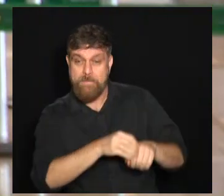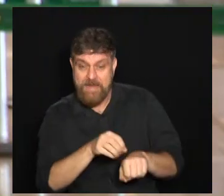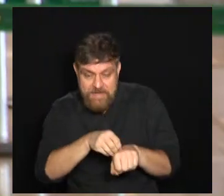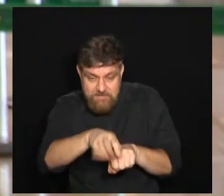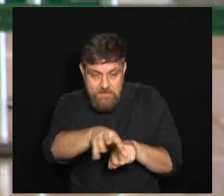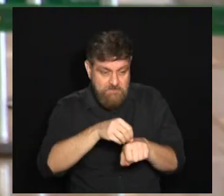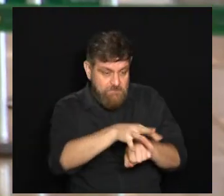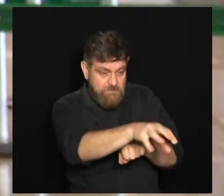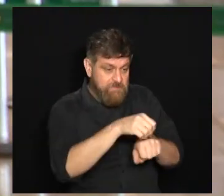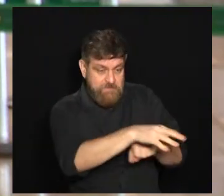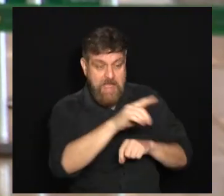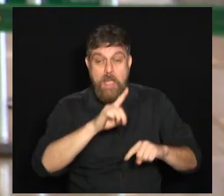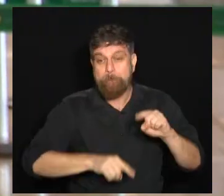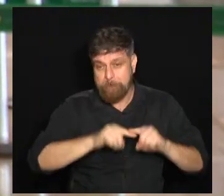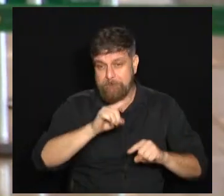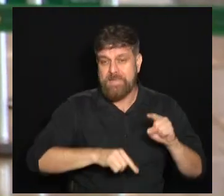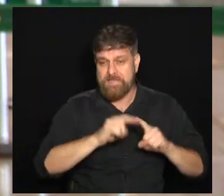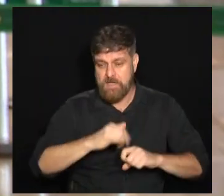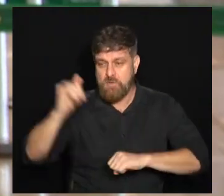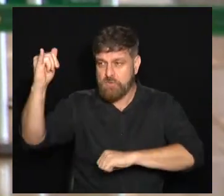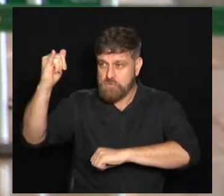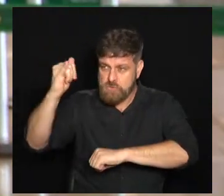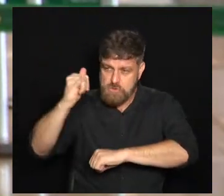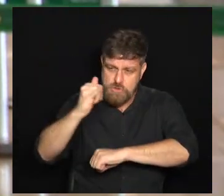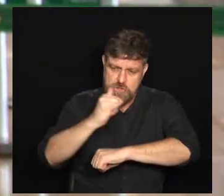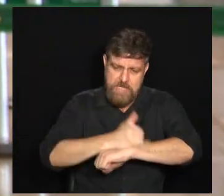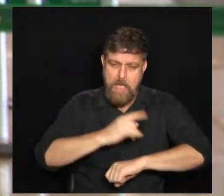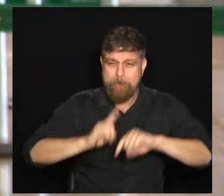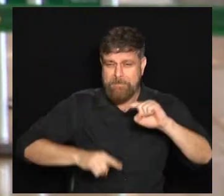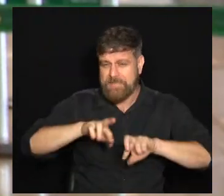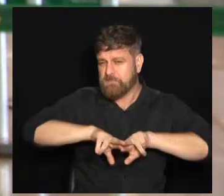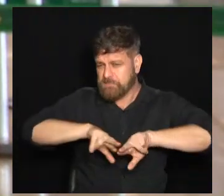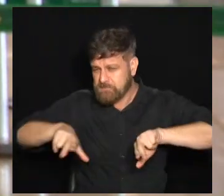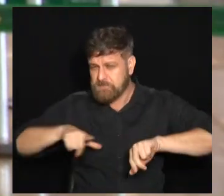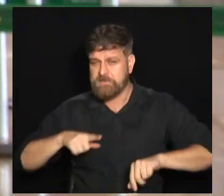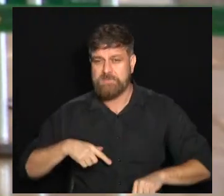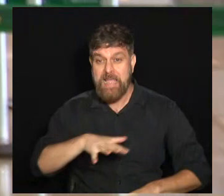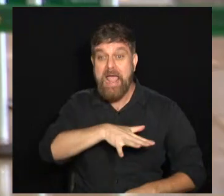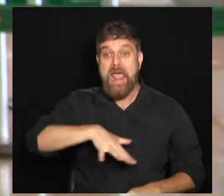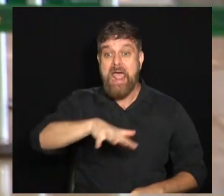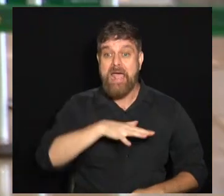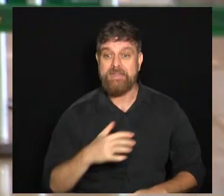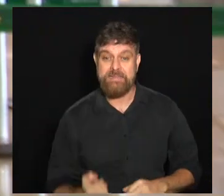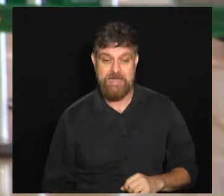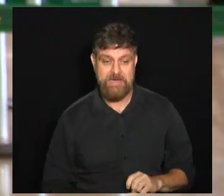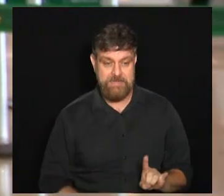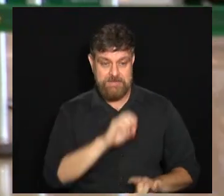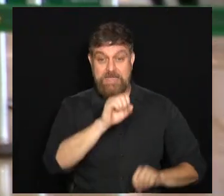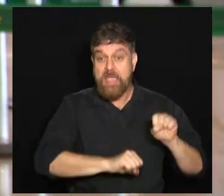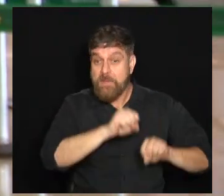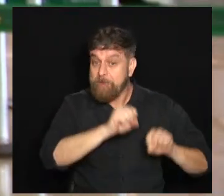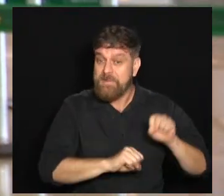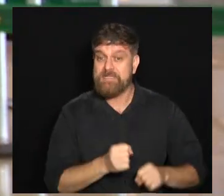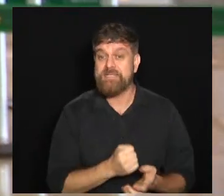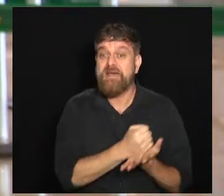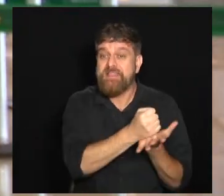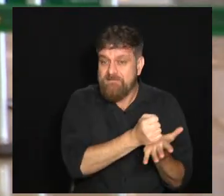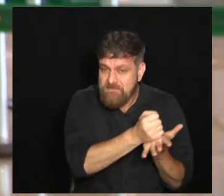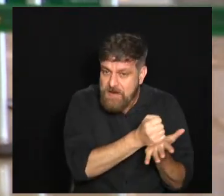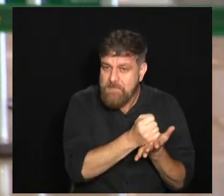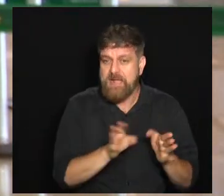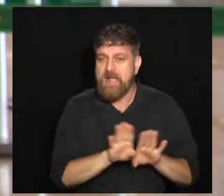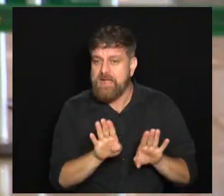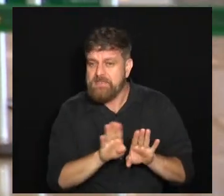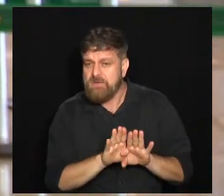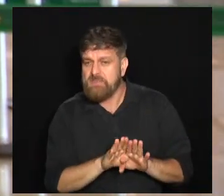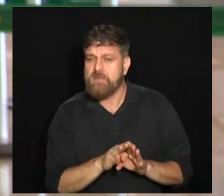funções essenciais de recebimento de carga, principalmente da indústria farmacêutica, da indústria alimentícia, né? Então